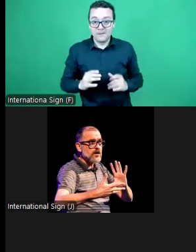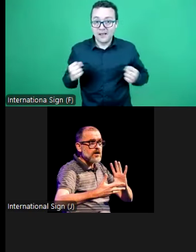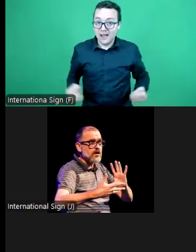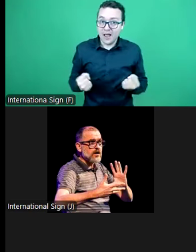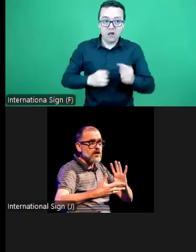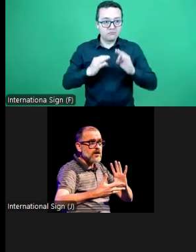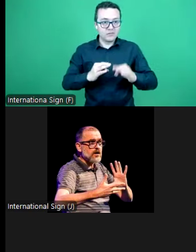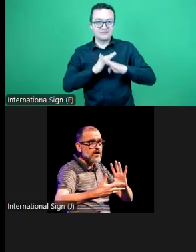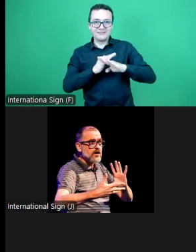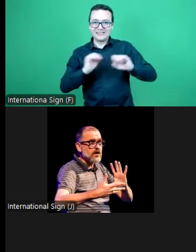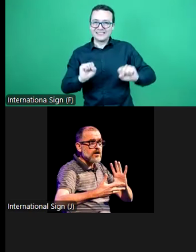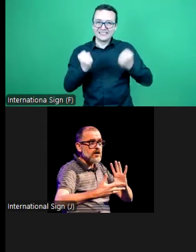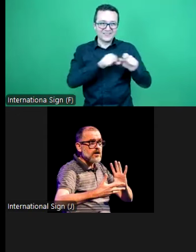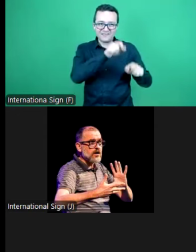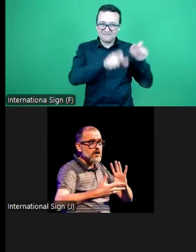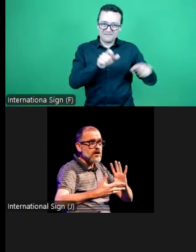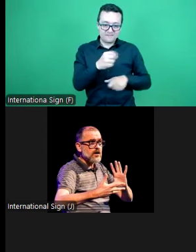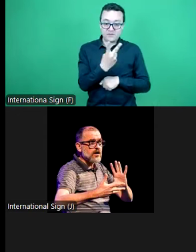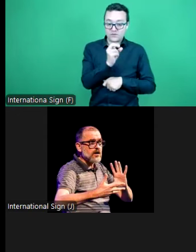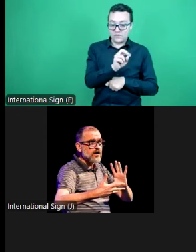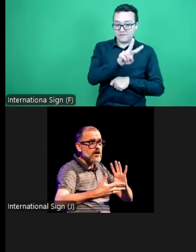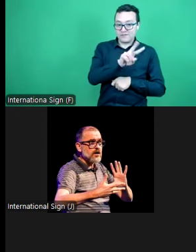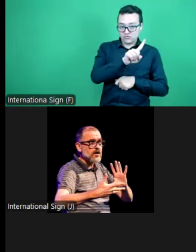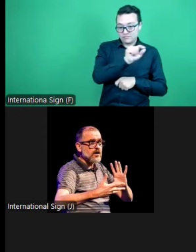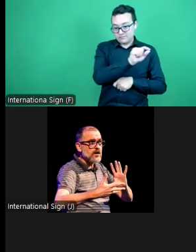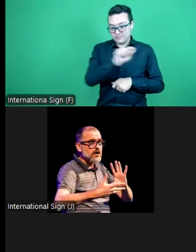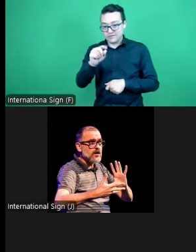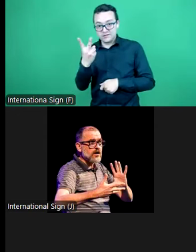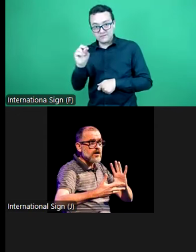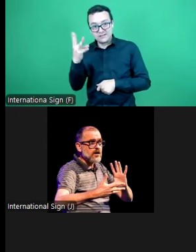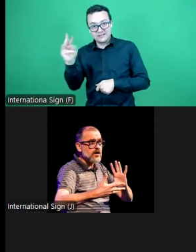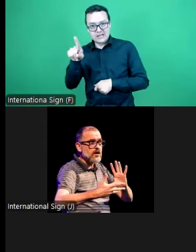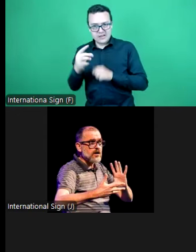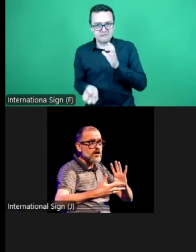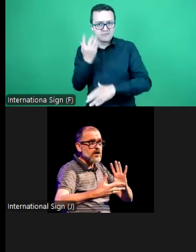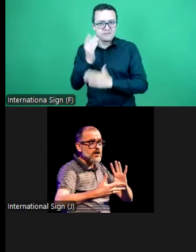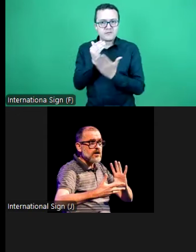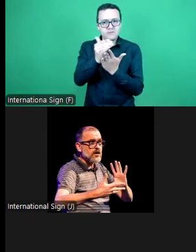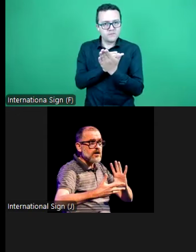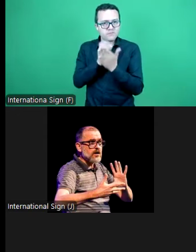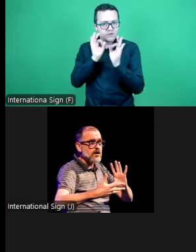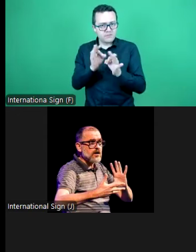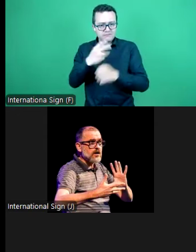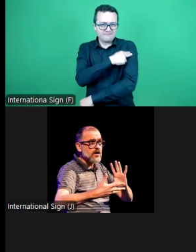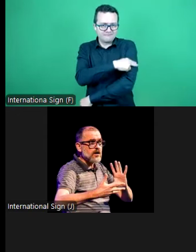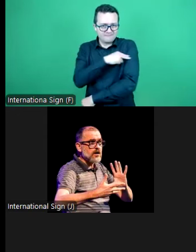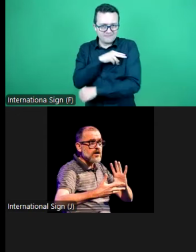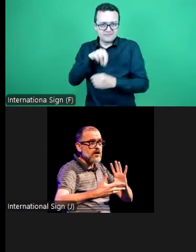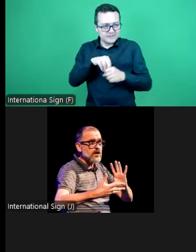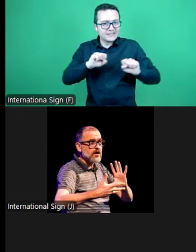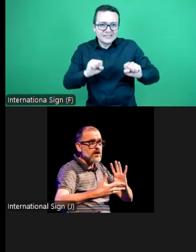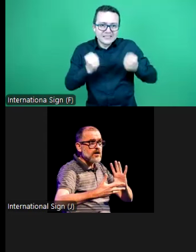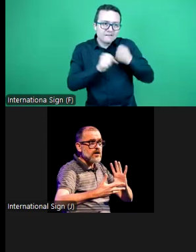para a Segurança do Paciente 2021 e 2030 exige a criação de programas conduzidos clinicamente